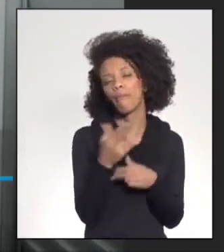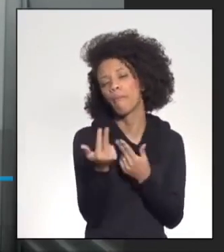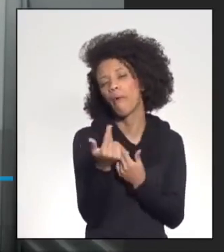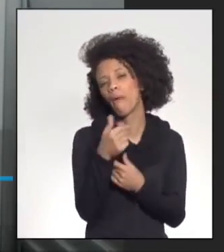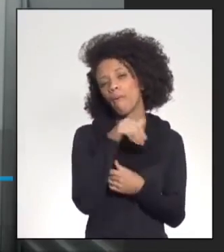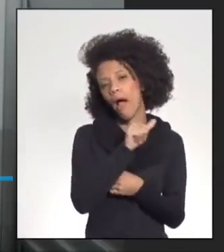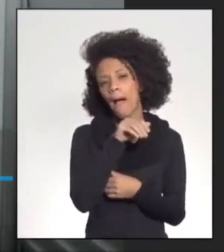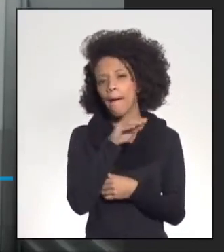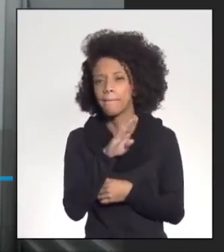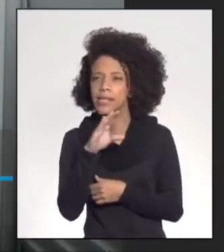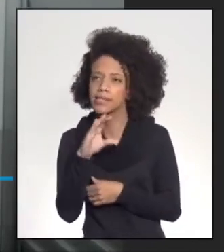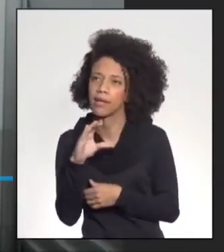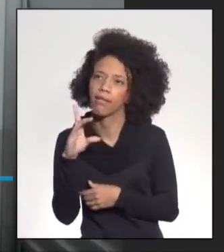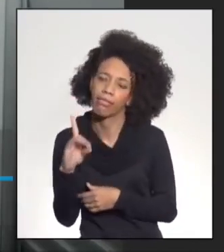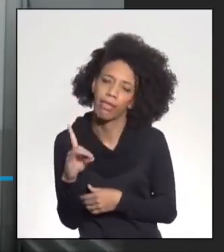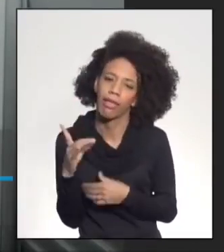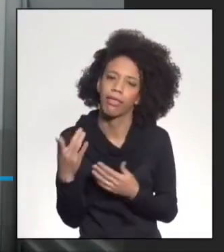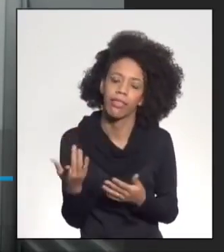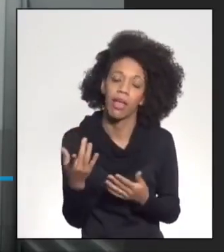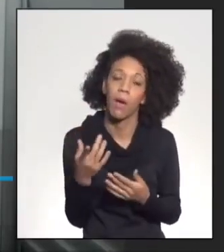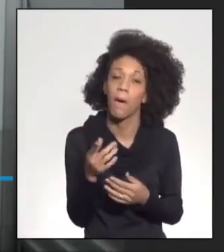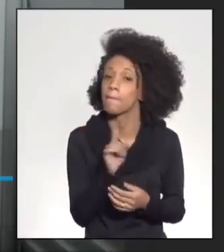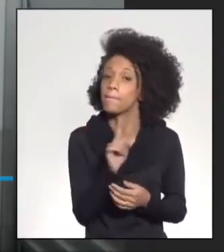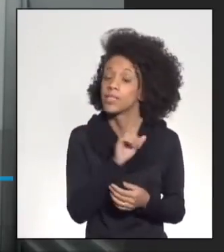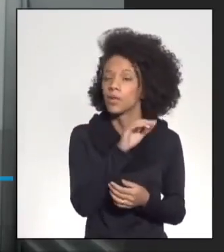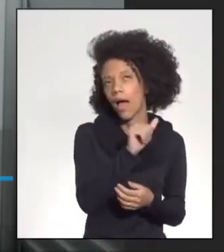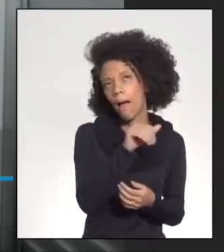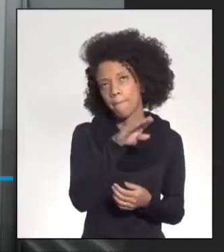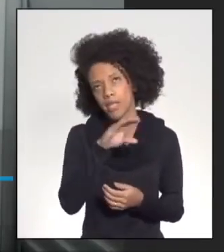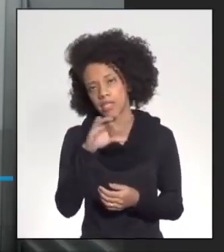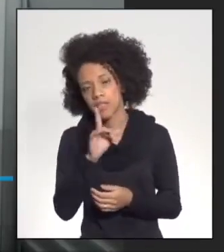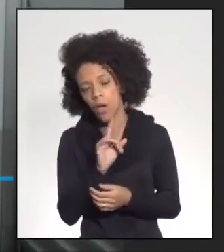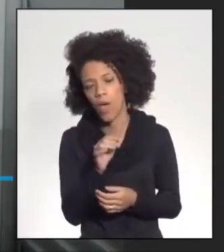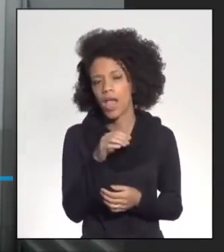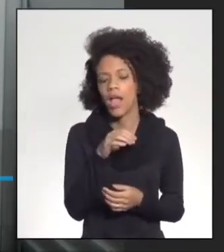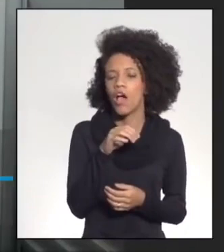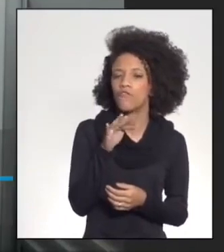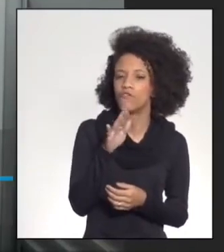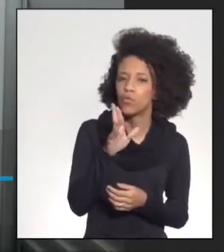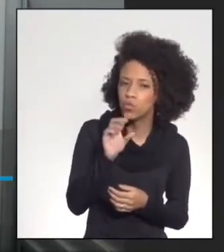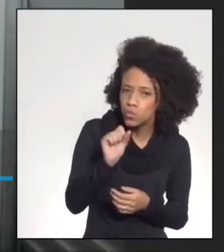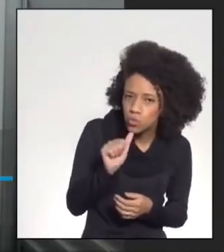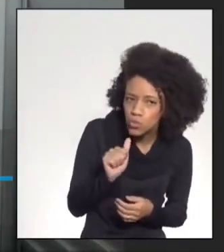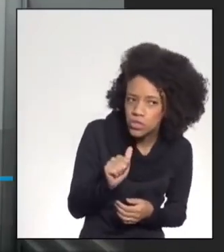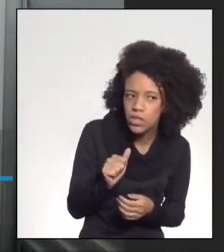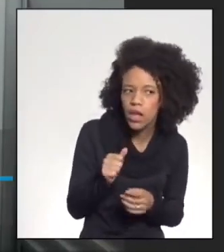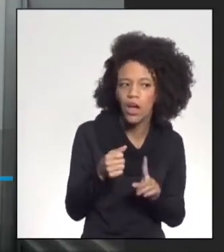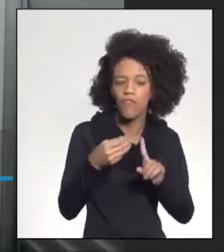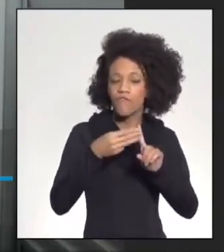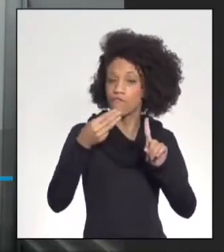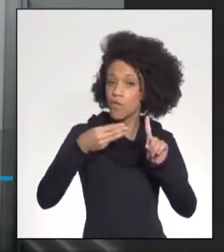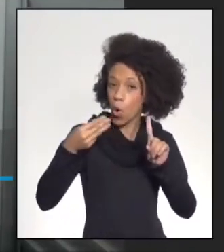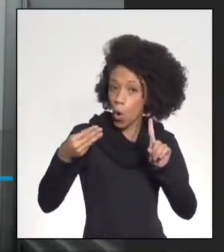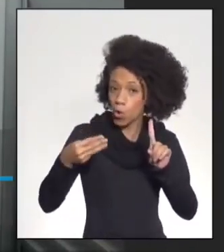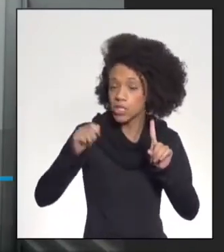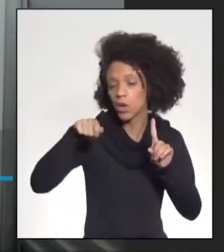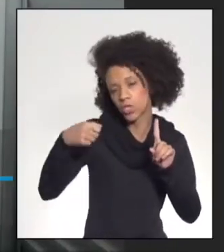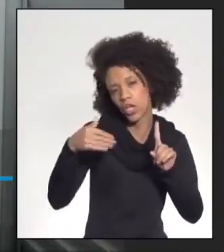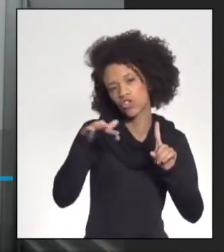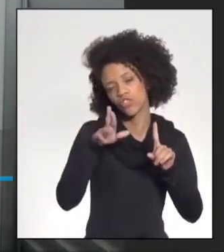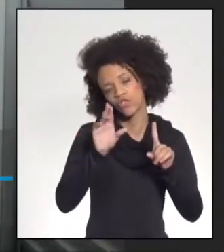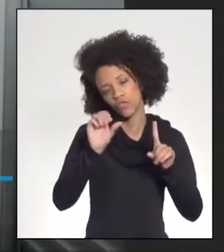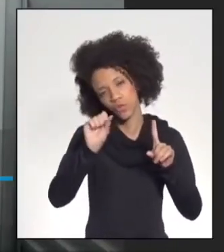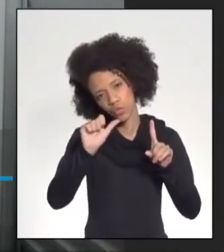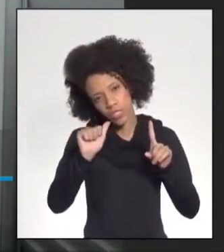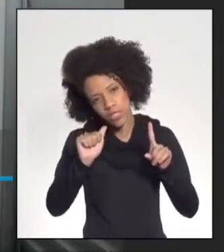ABCD, aí só que em vez de ser ABCD vai ser isso, fusa, semifusa, tá? Dentro das partituras. É muito